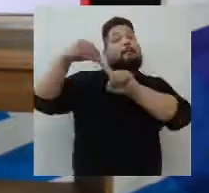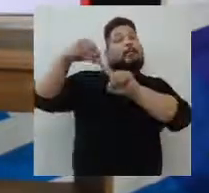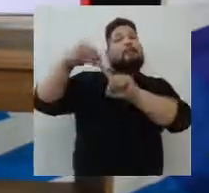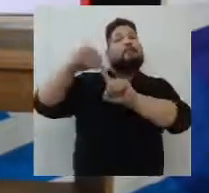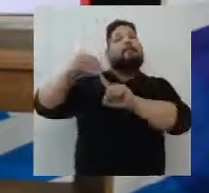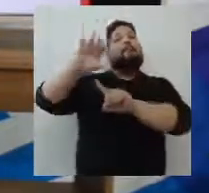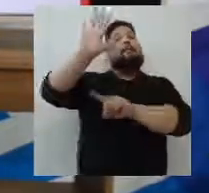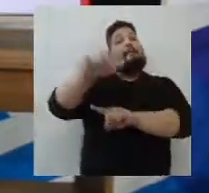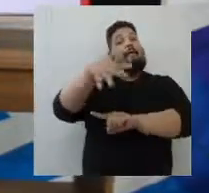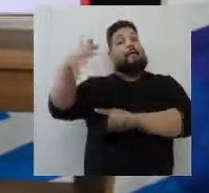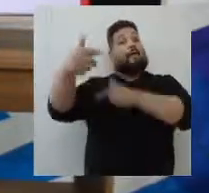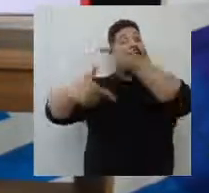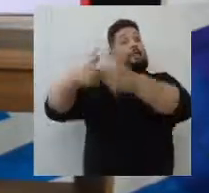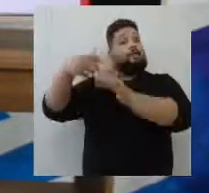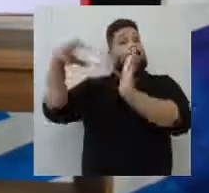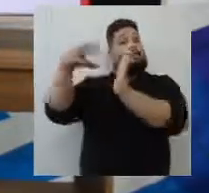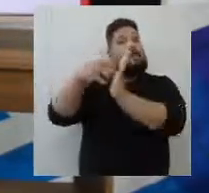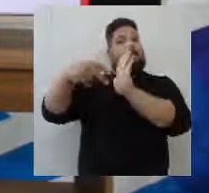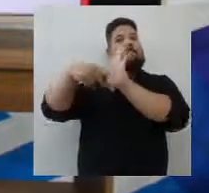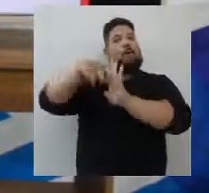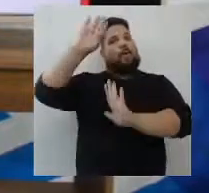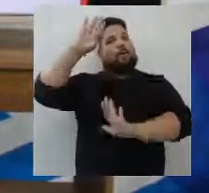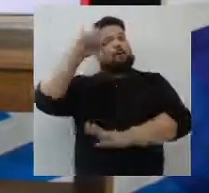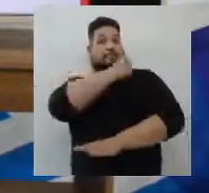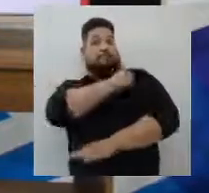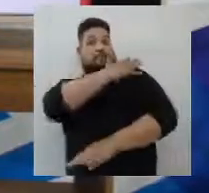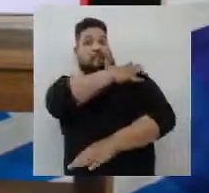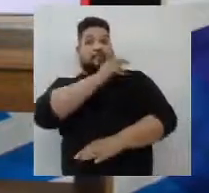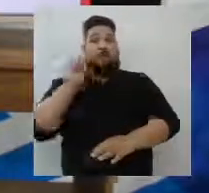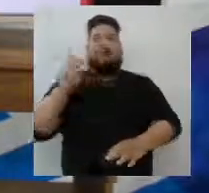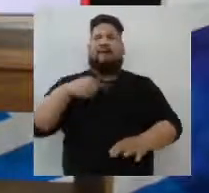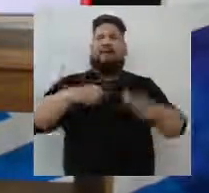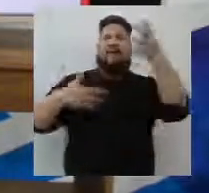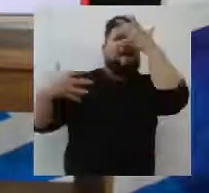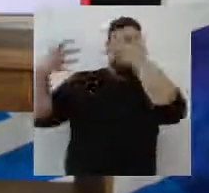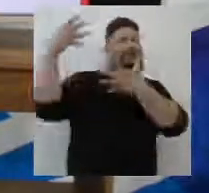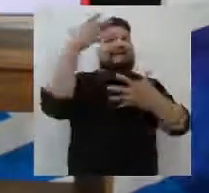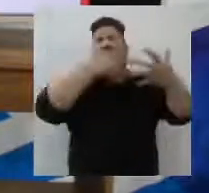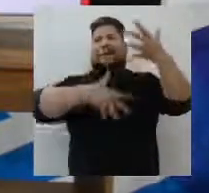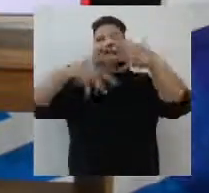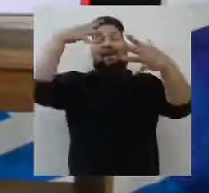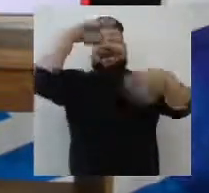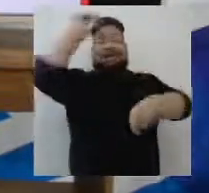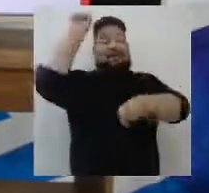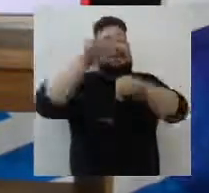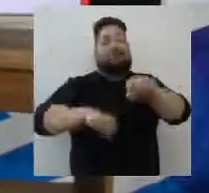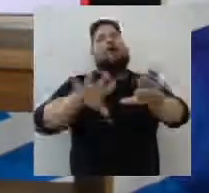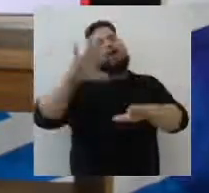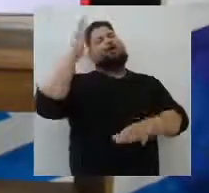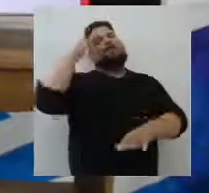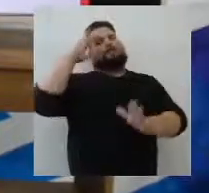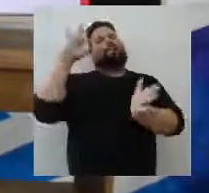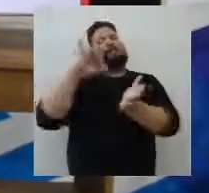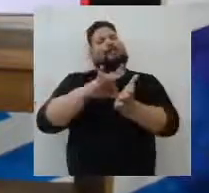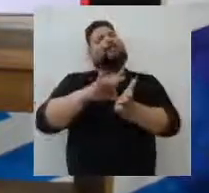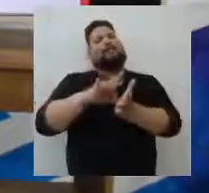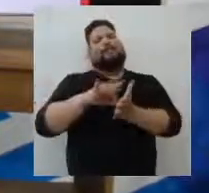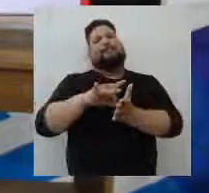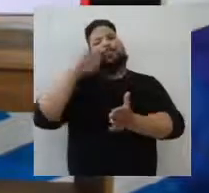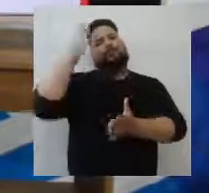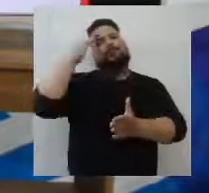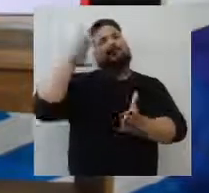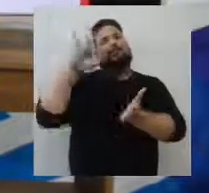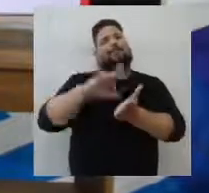Exército. Show? Pipão, é muita coisa, minha cabeça está quase explodindo. Eu sei, fera. Eu